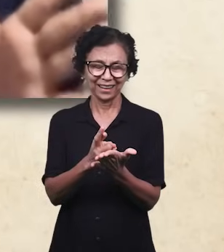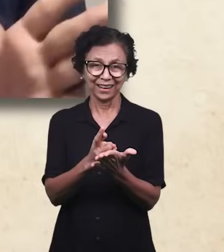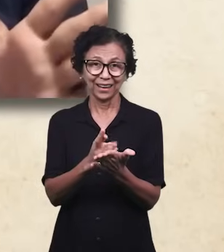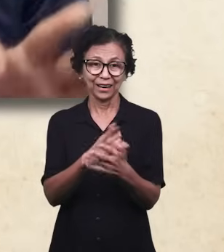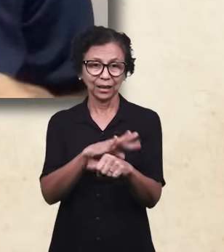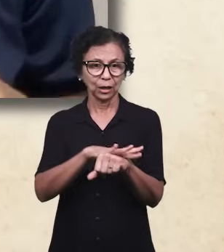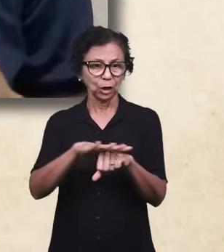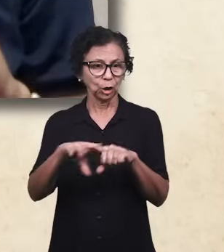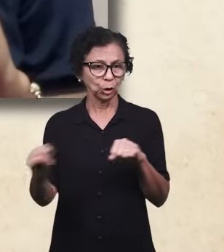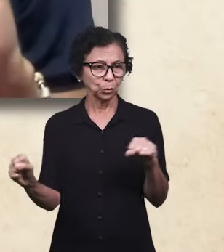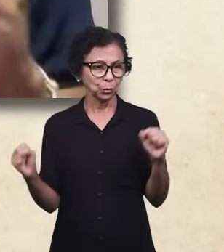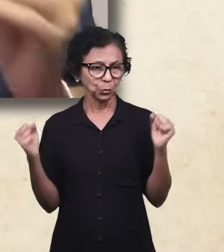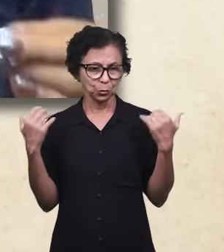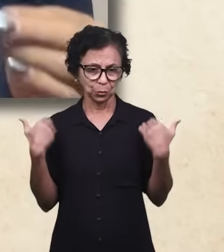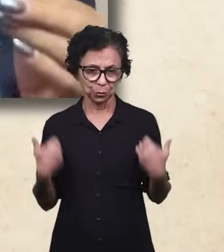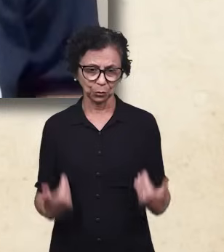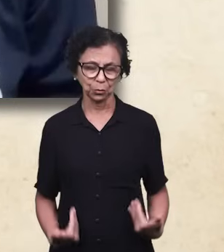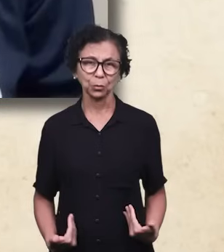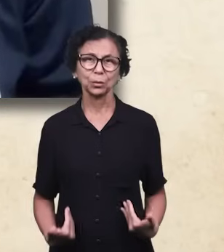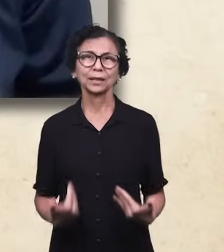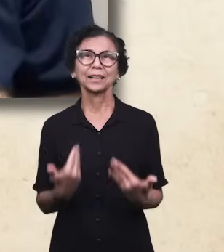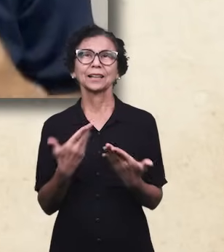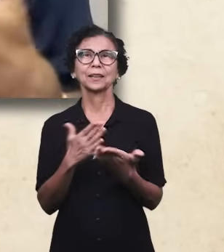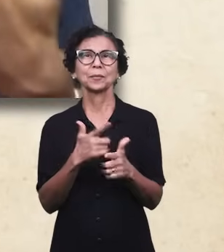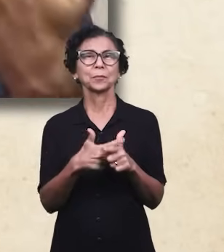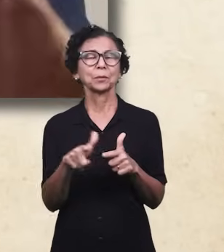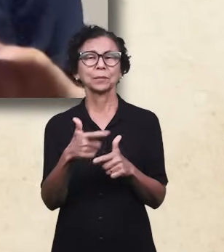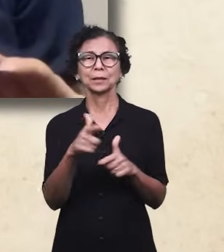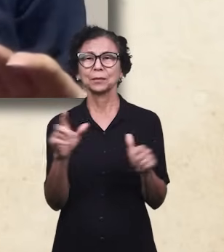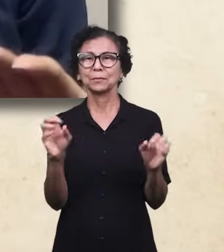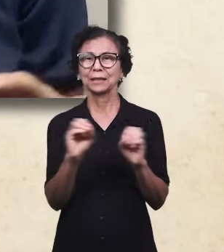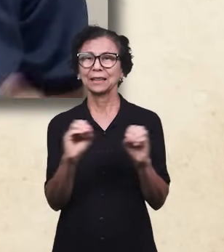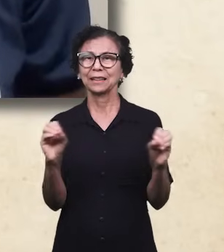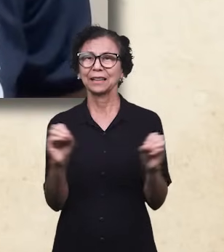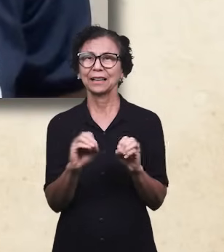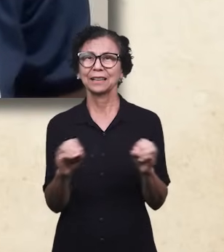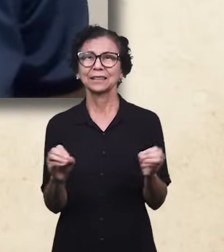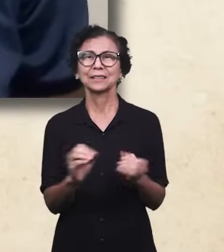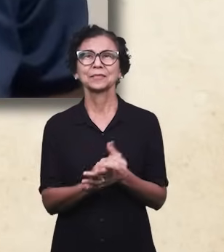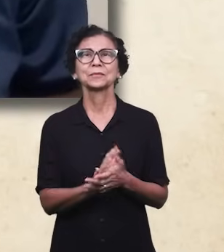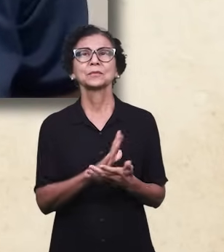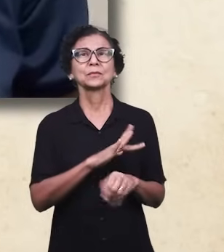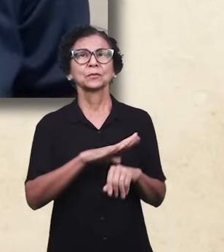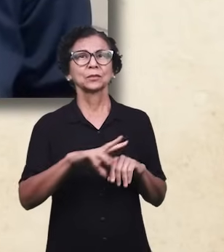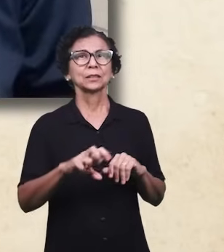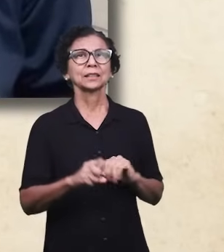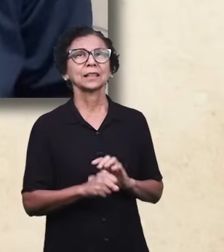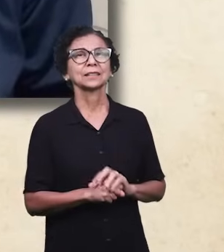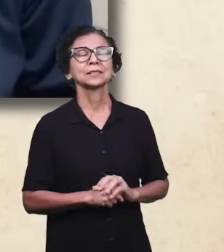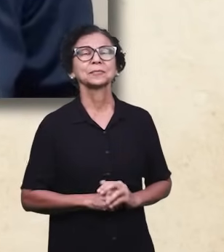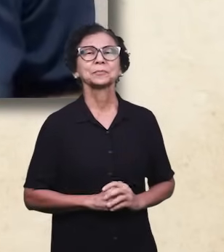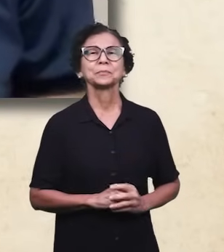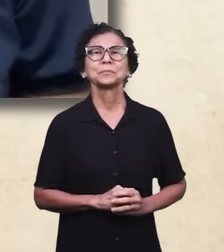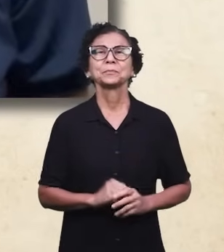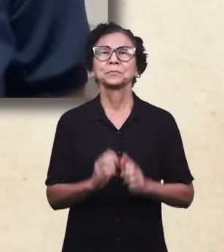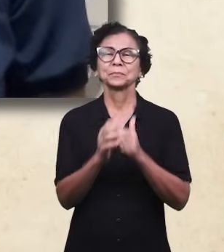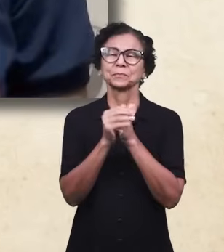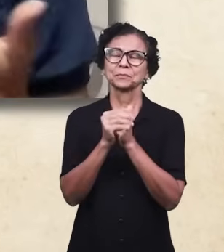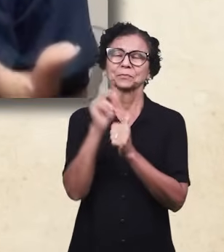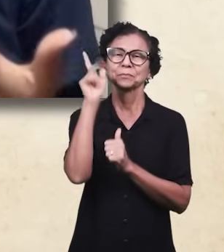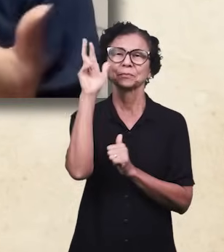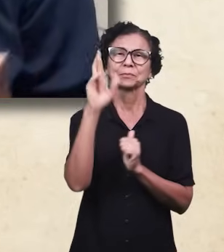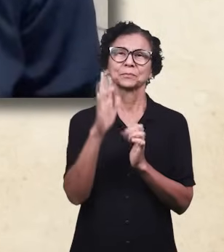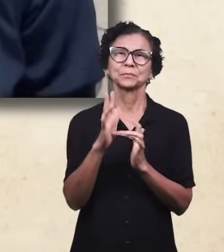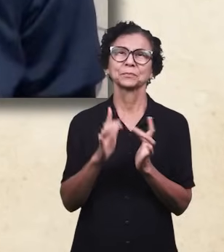tinha nada. Eu não tinha nenhum problema e eu fui curada para a honra e glória ao nome do Senhor. Amém?